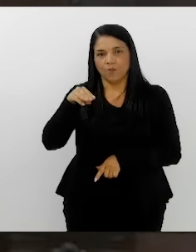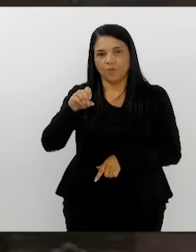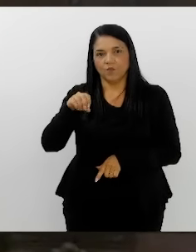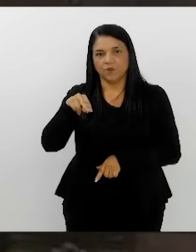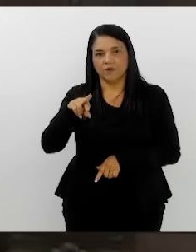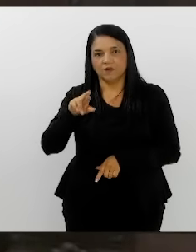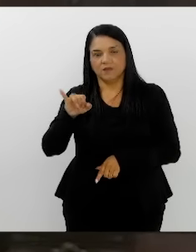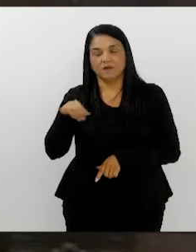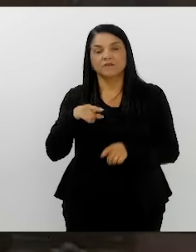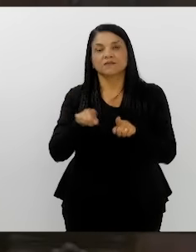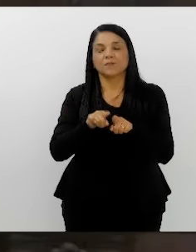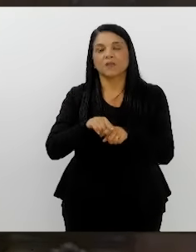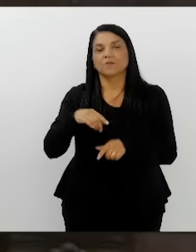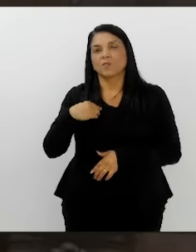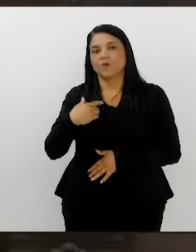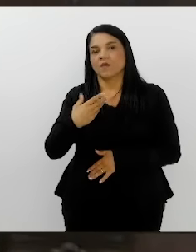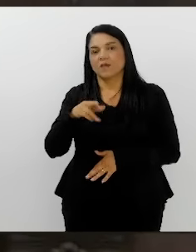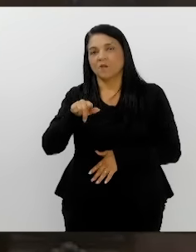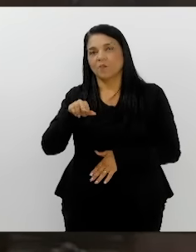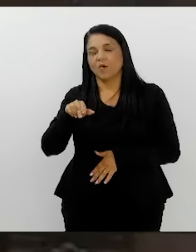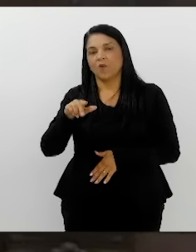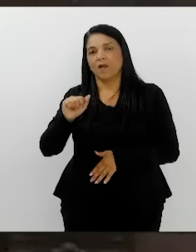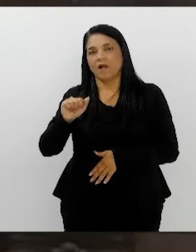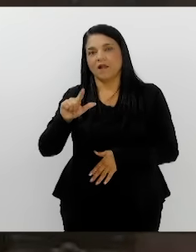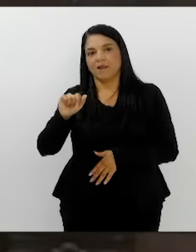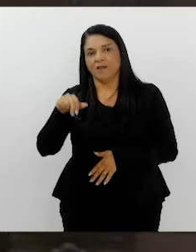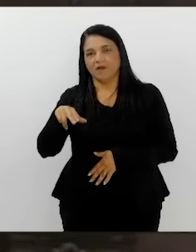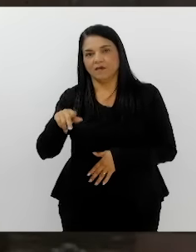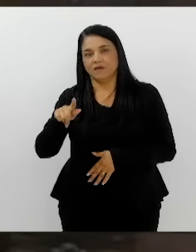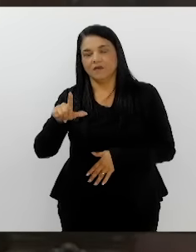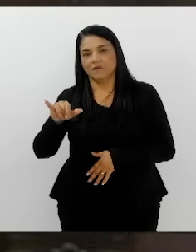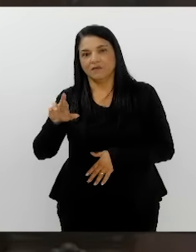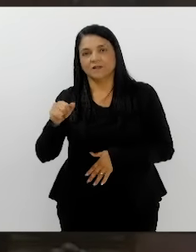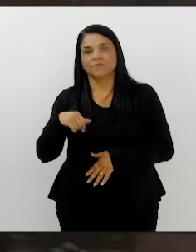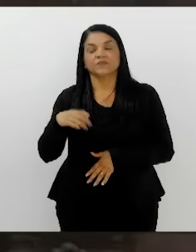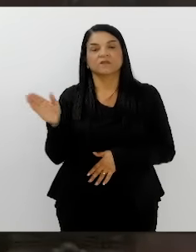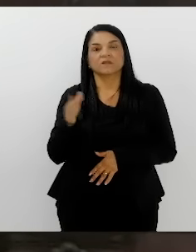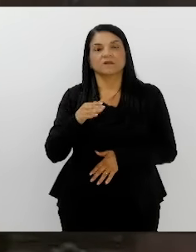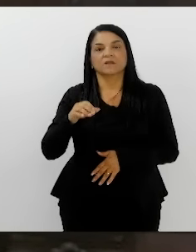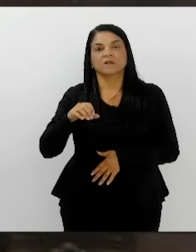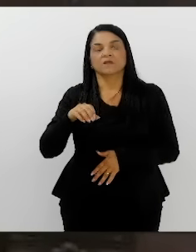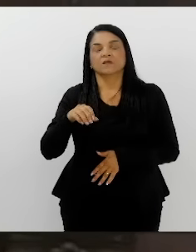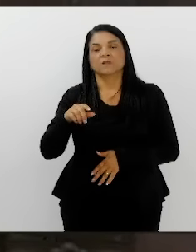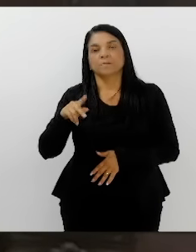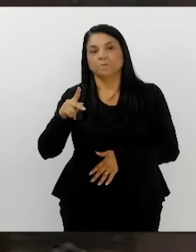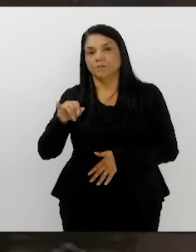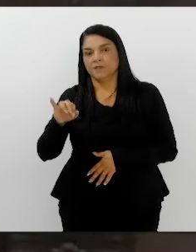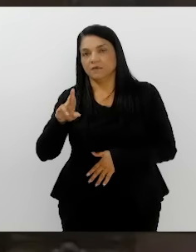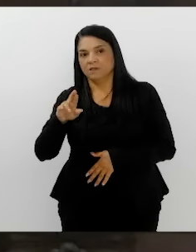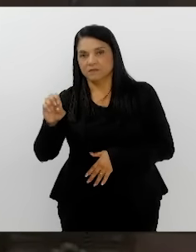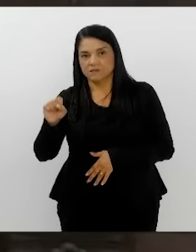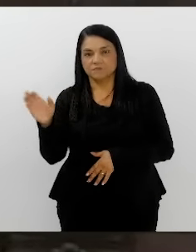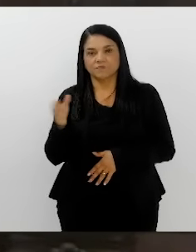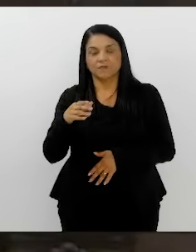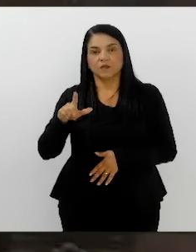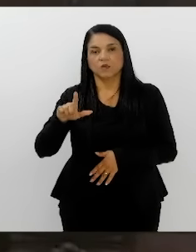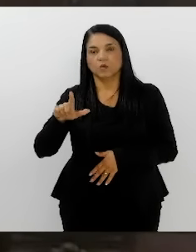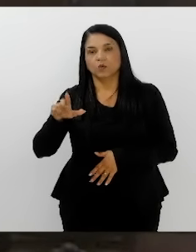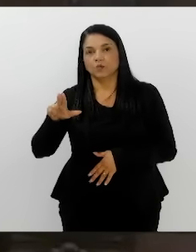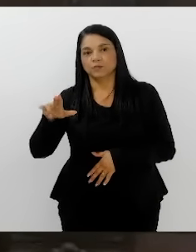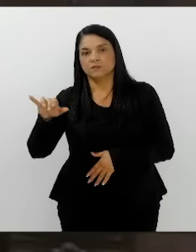Alan Lira, do meu irmão Rogério Pires, do meu irmão Luciano, todos homens de Deus. E eu queria convidar nesse momento